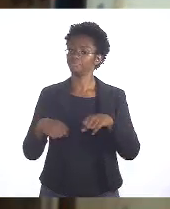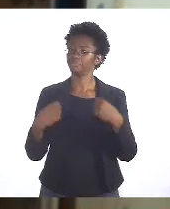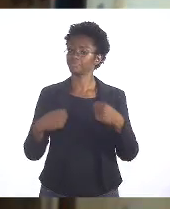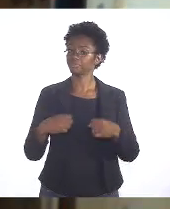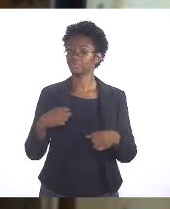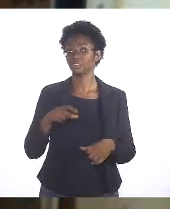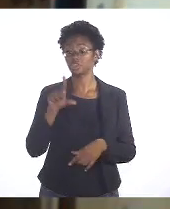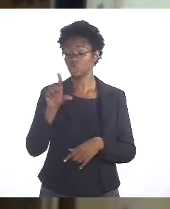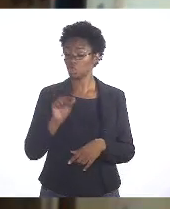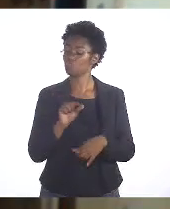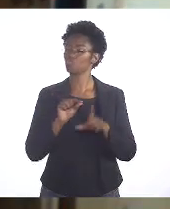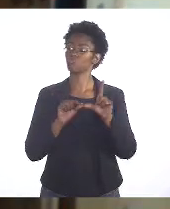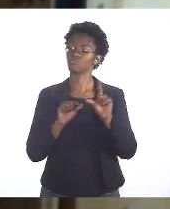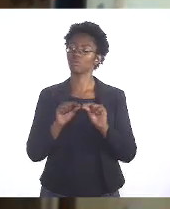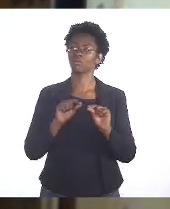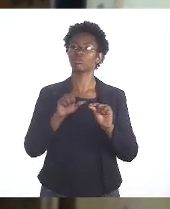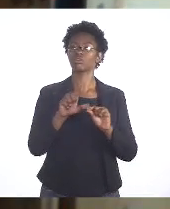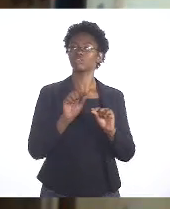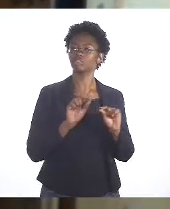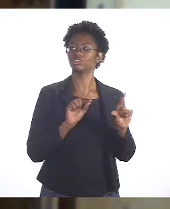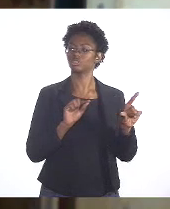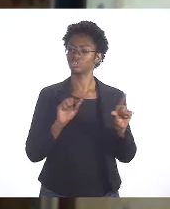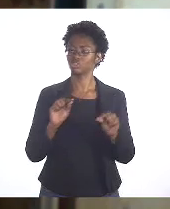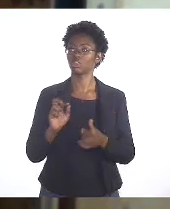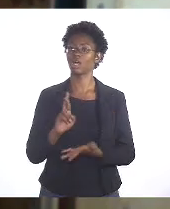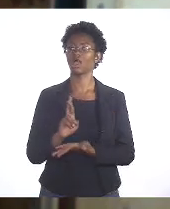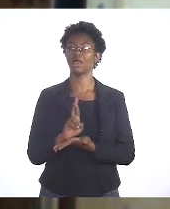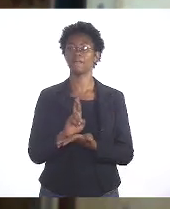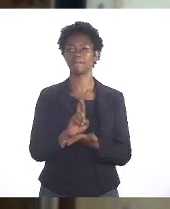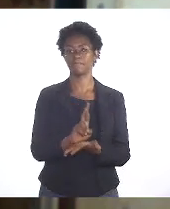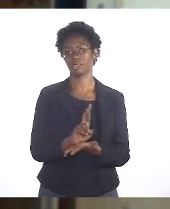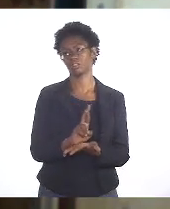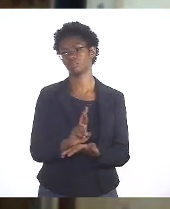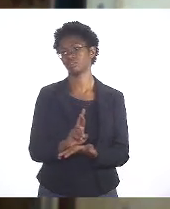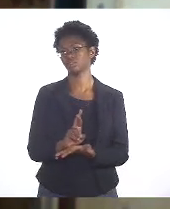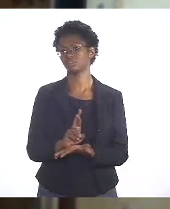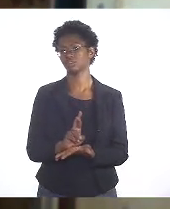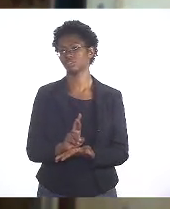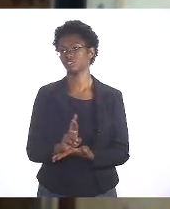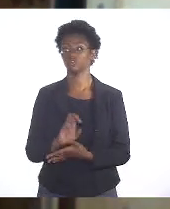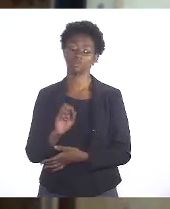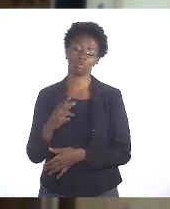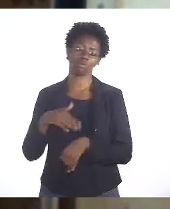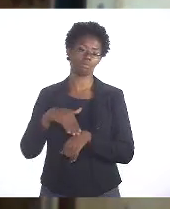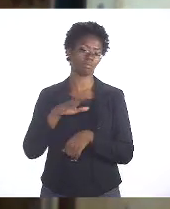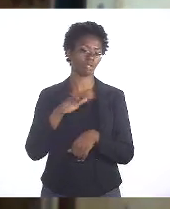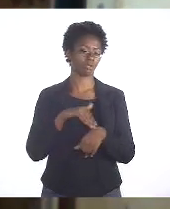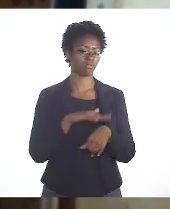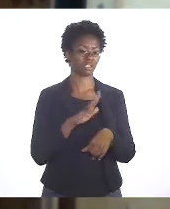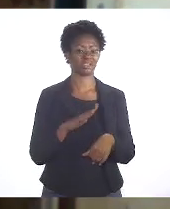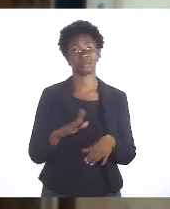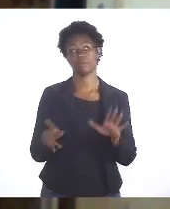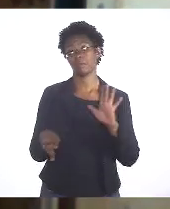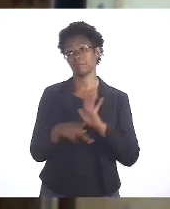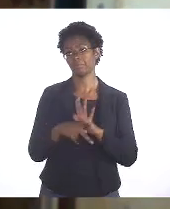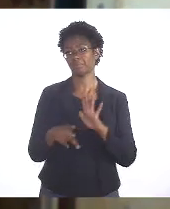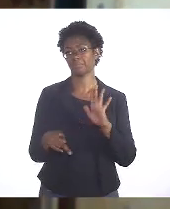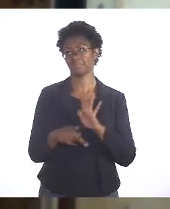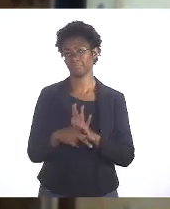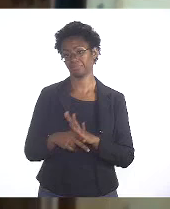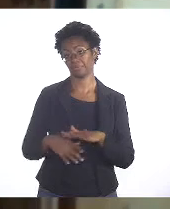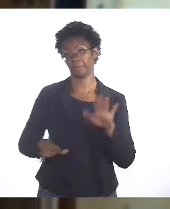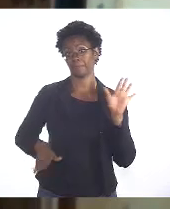não escolher um representante, ou mais de um, do narcotráfico,